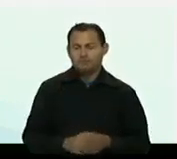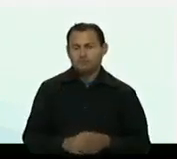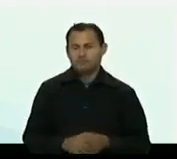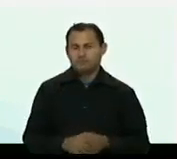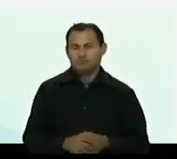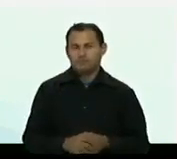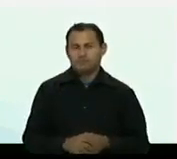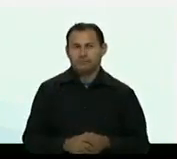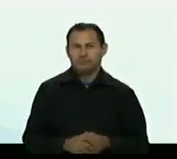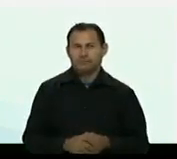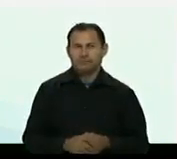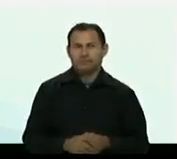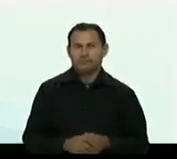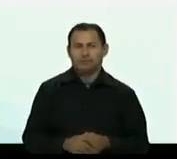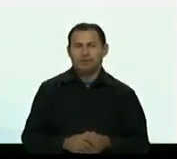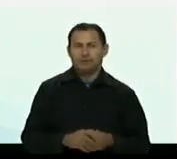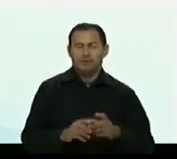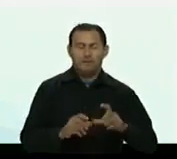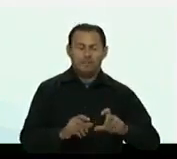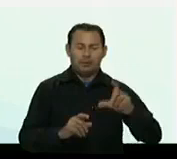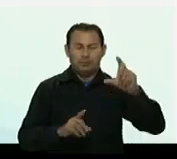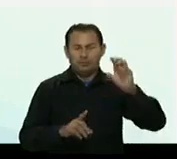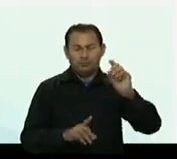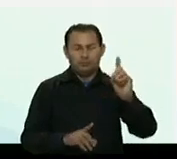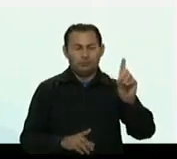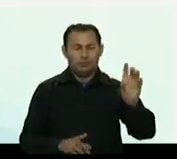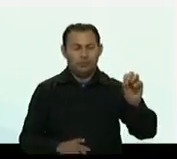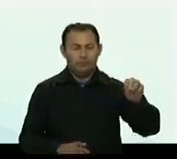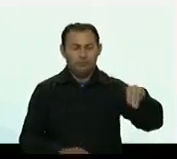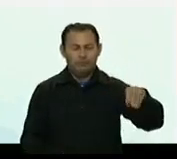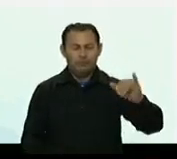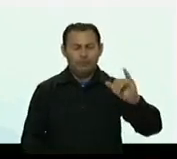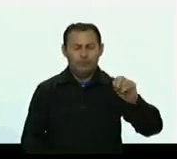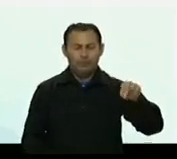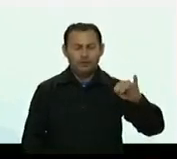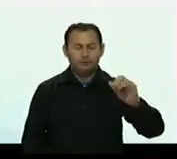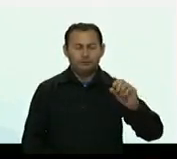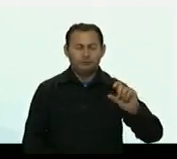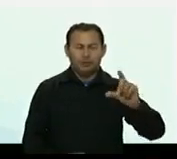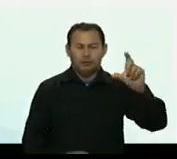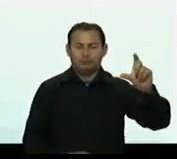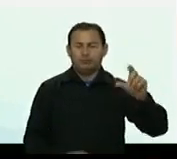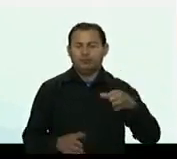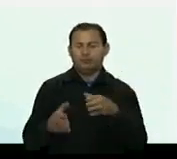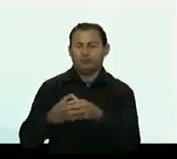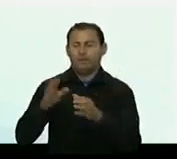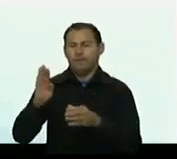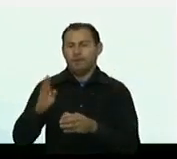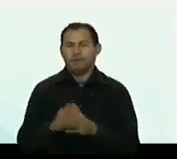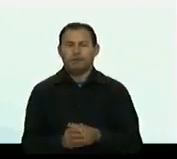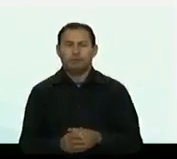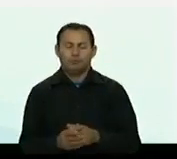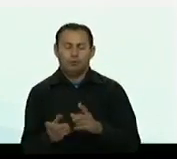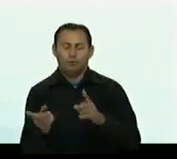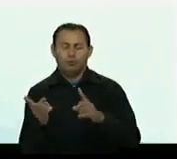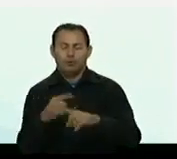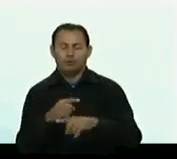refere-se ao domínio. Já o conjunto B refere-se ao